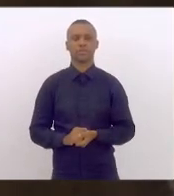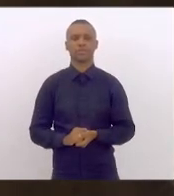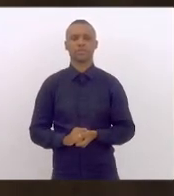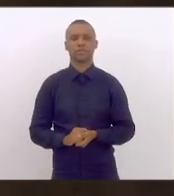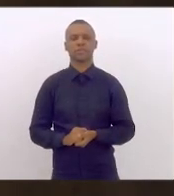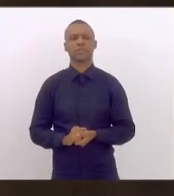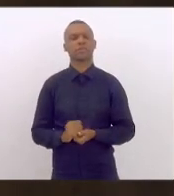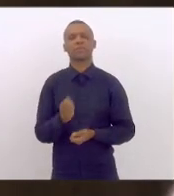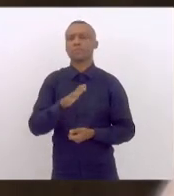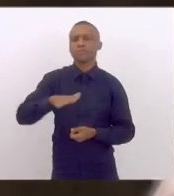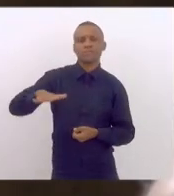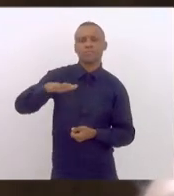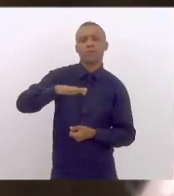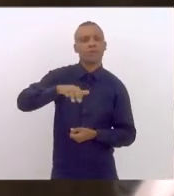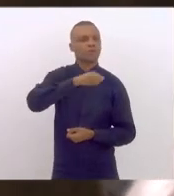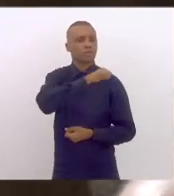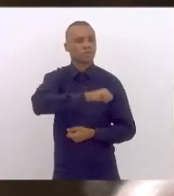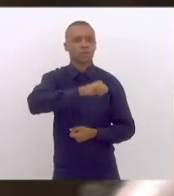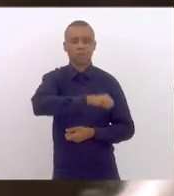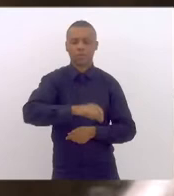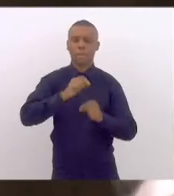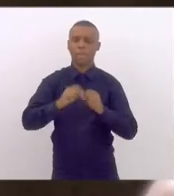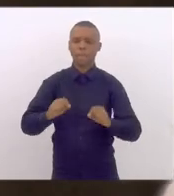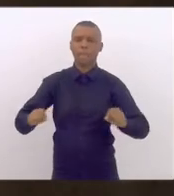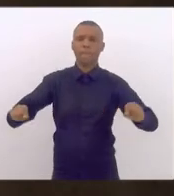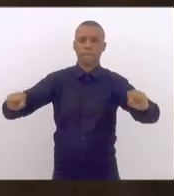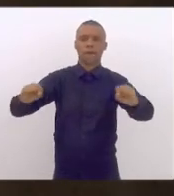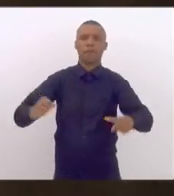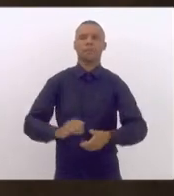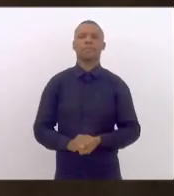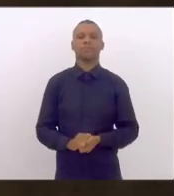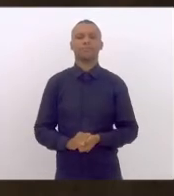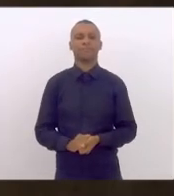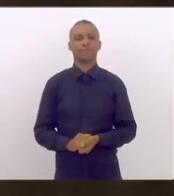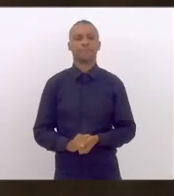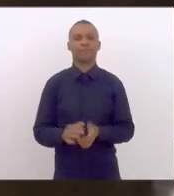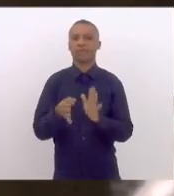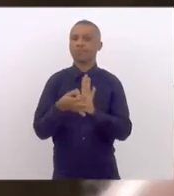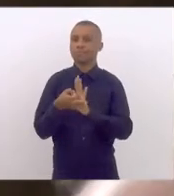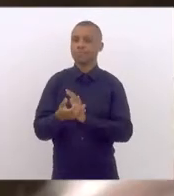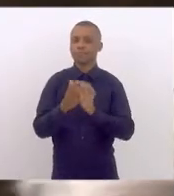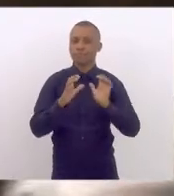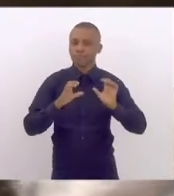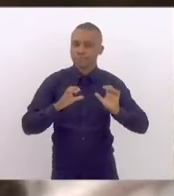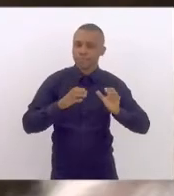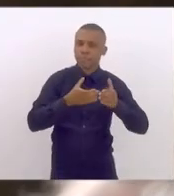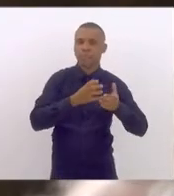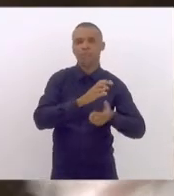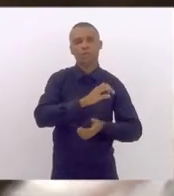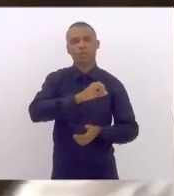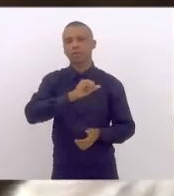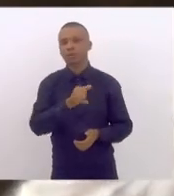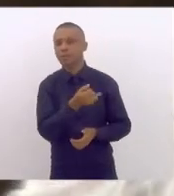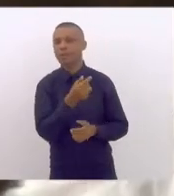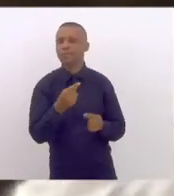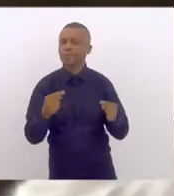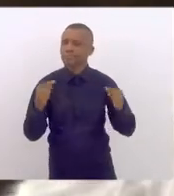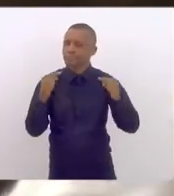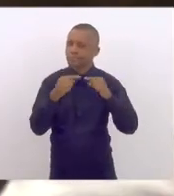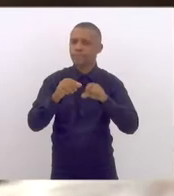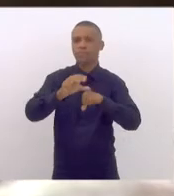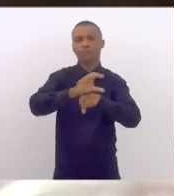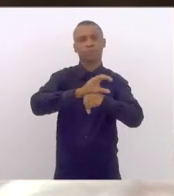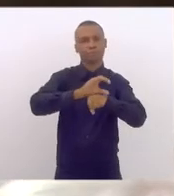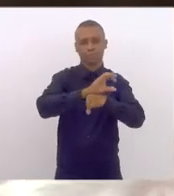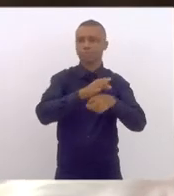no âmbito do Estado do Rio de Janeiro parecer da ccj é pela constitucionalidade